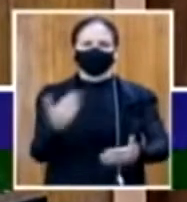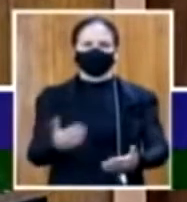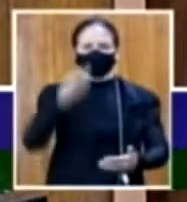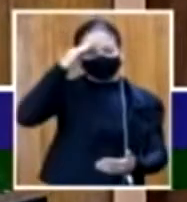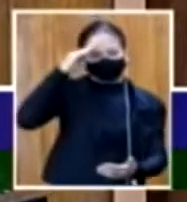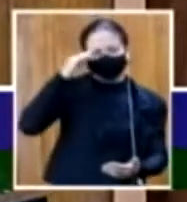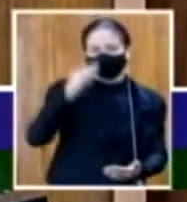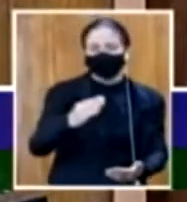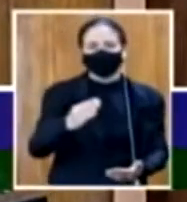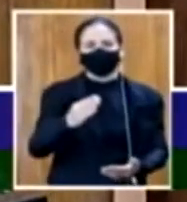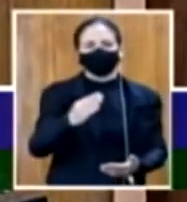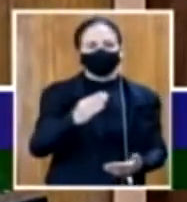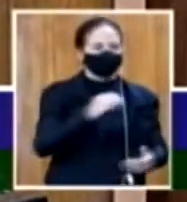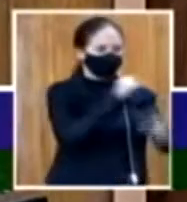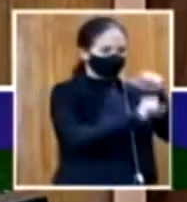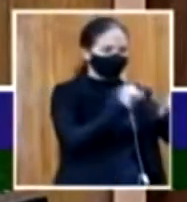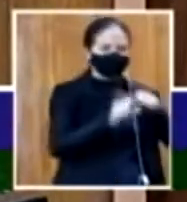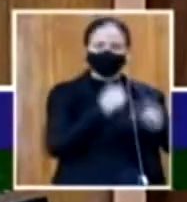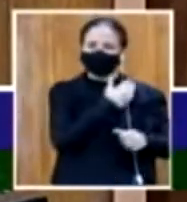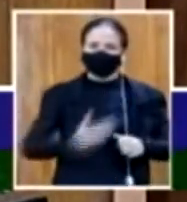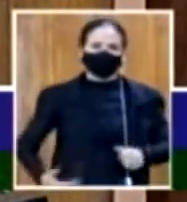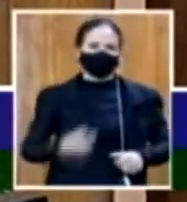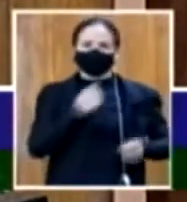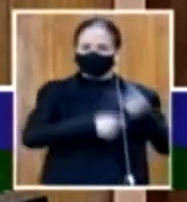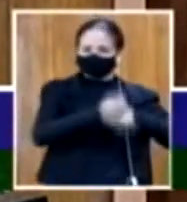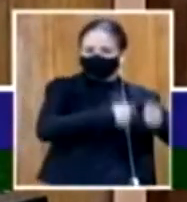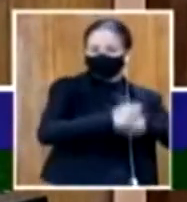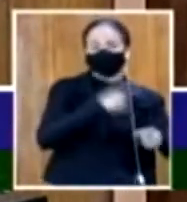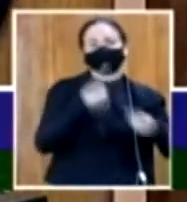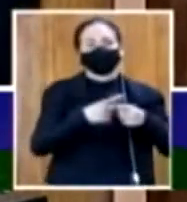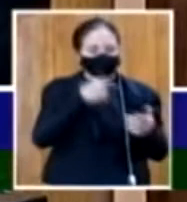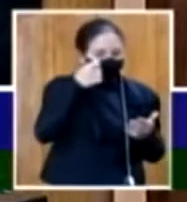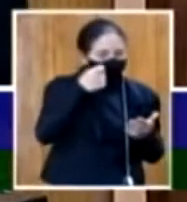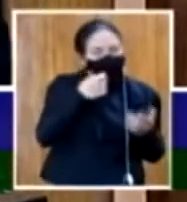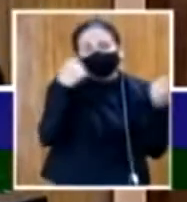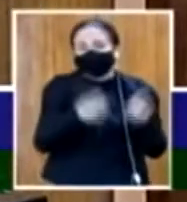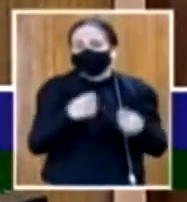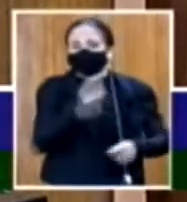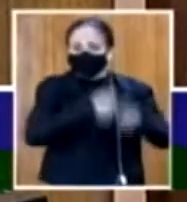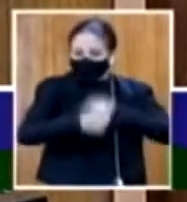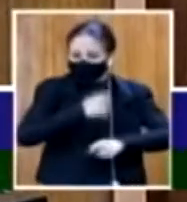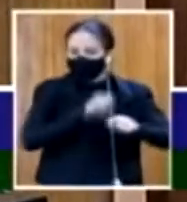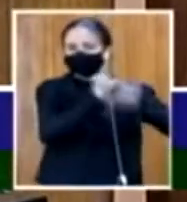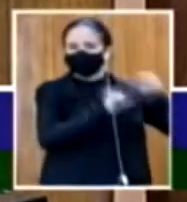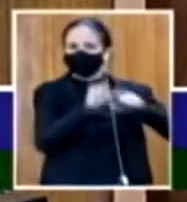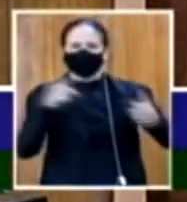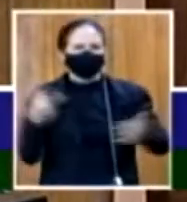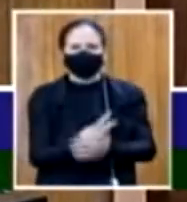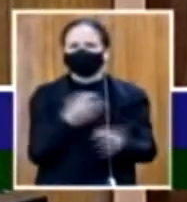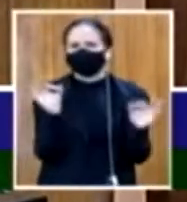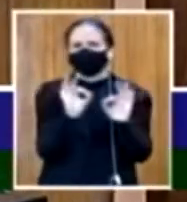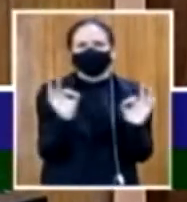fundamental é a administrativa, porque é a máquina administrativa que é pesada. E essa reforma não